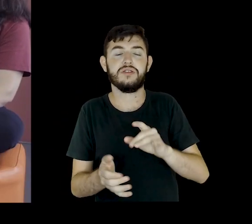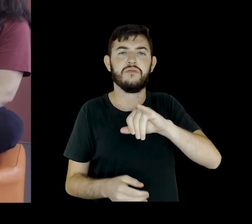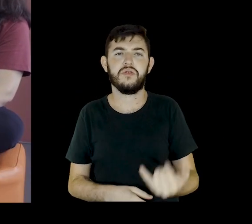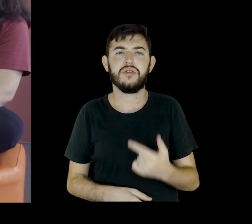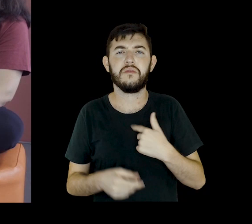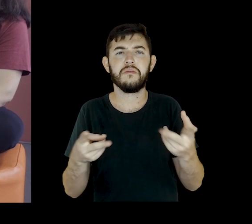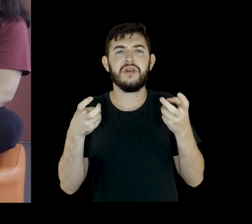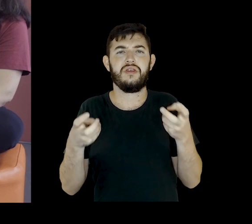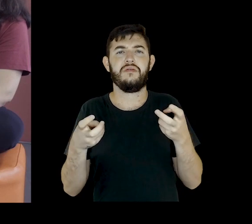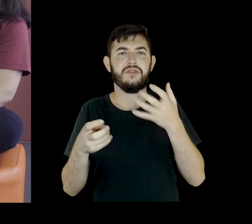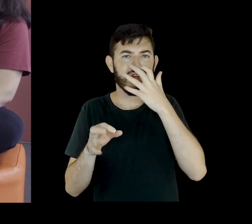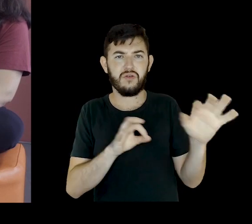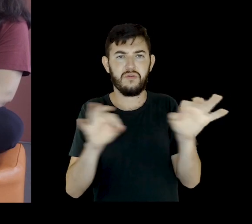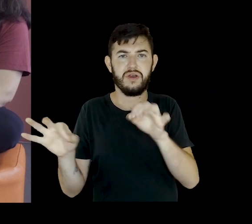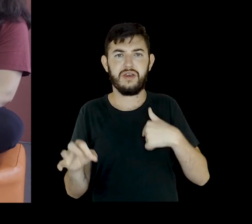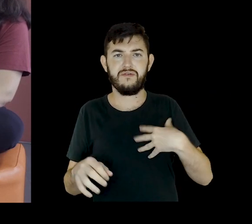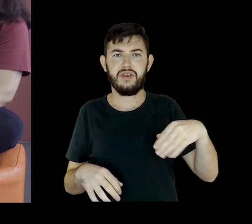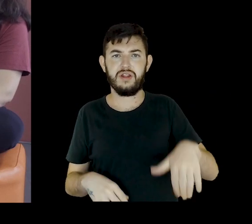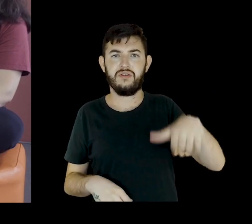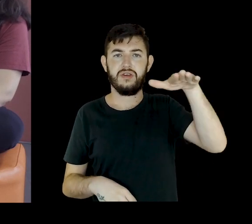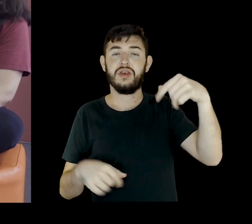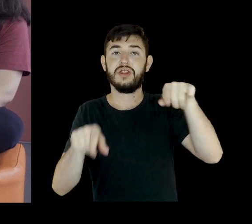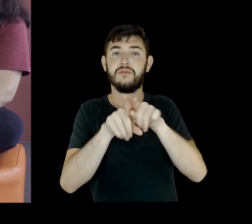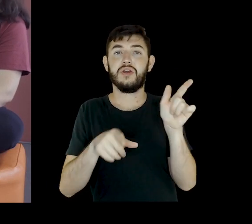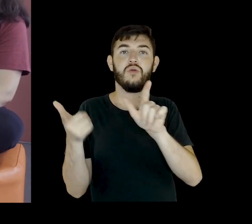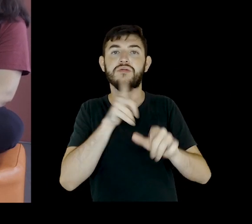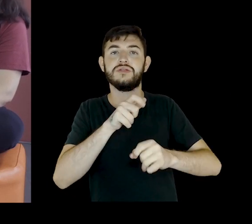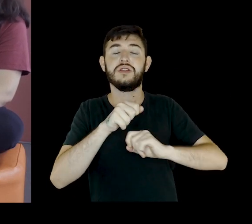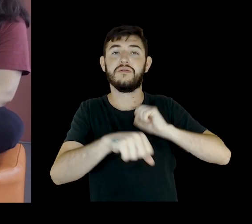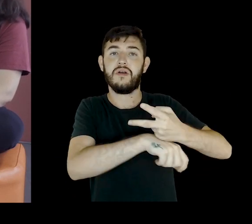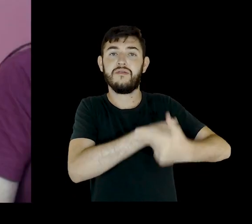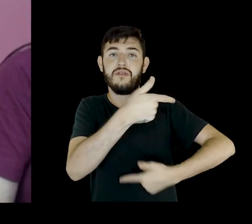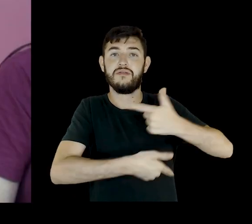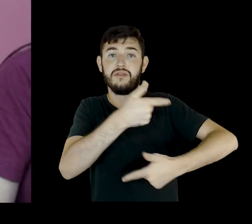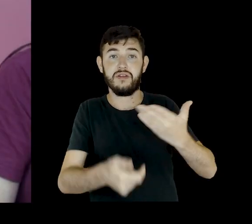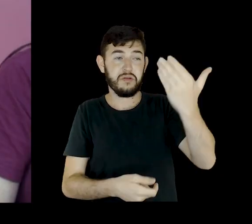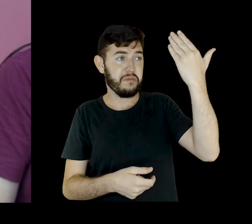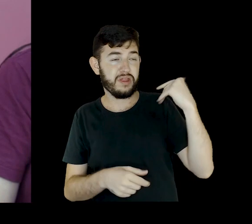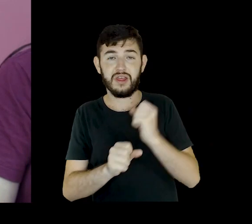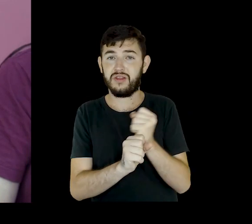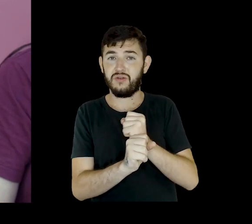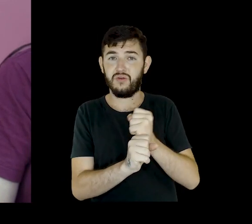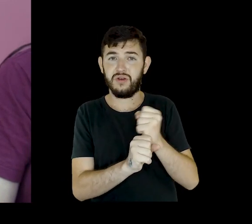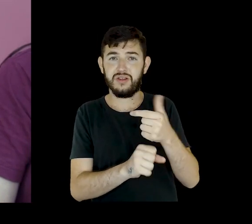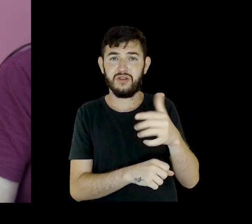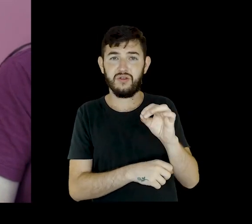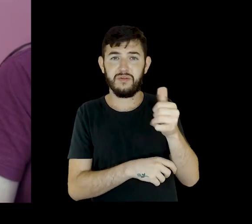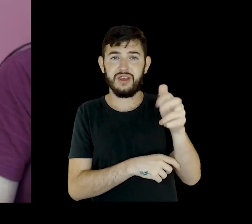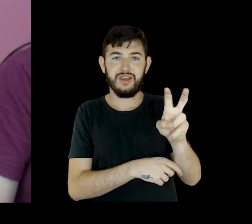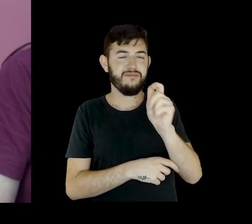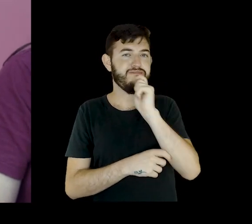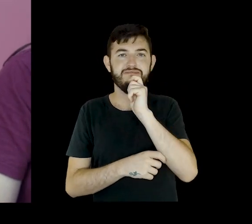vi de poder acompanhar o crescimento dele e conciliar com o trabalho. Naquela época, em 2015,